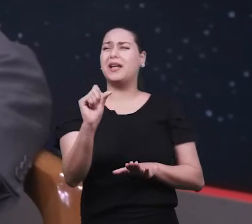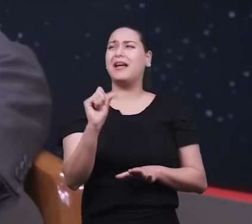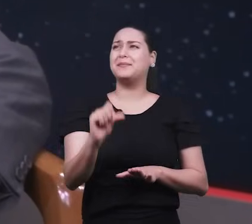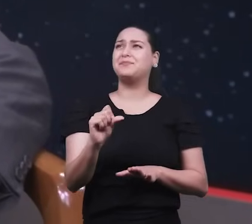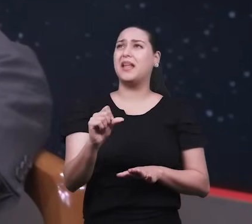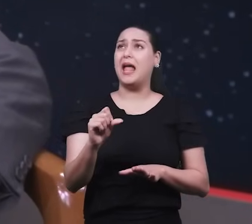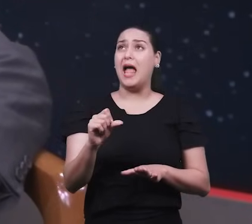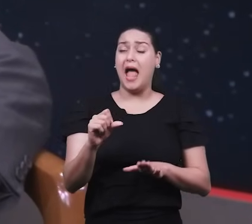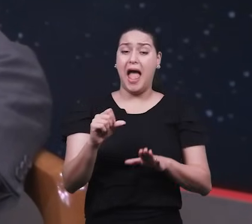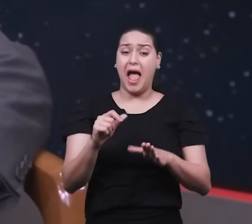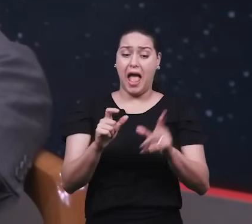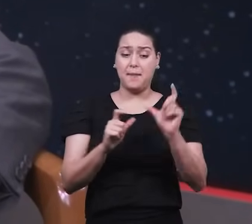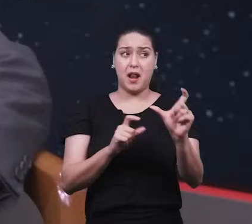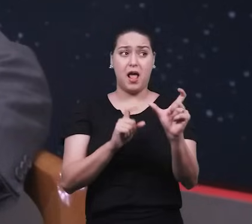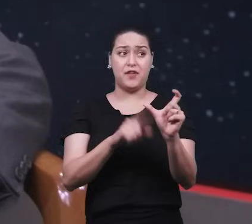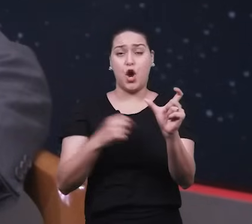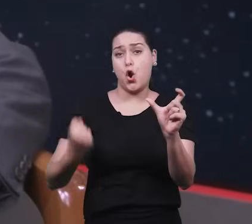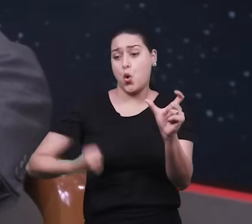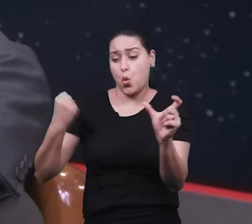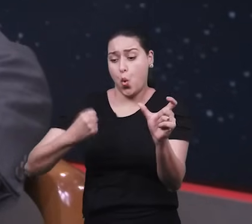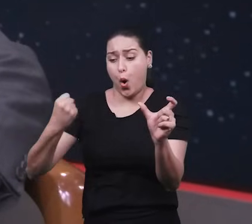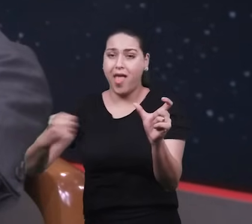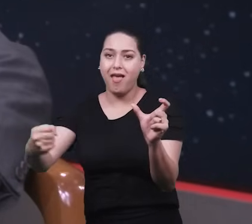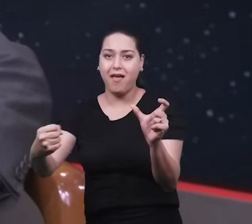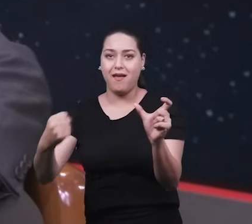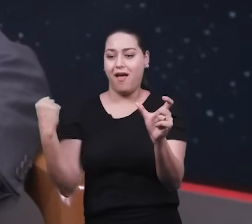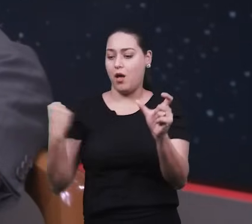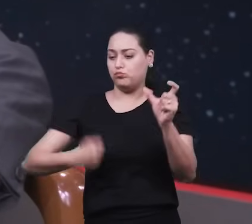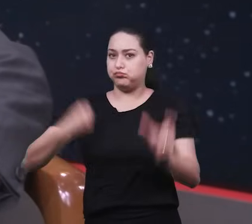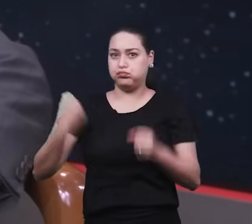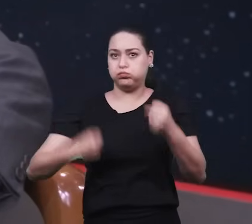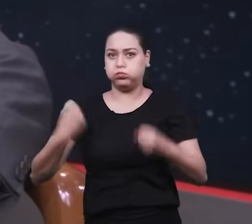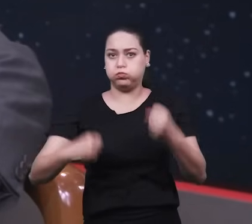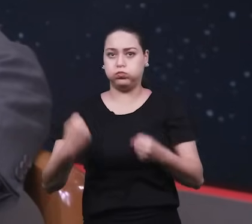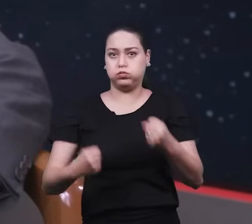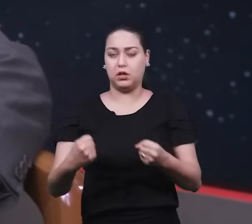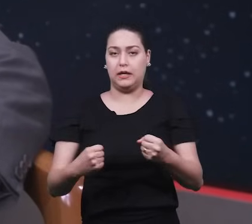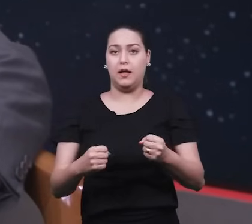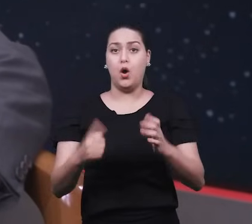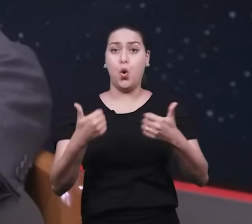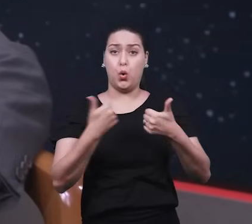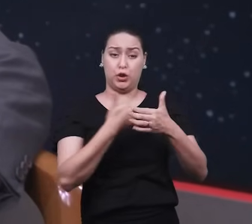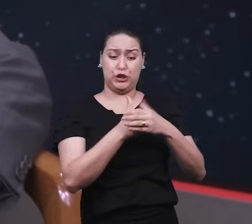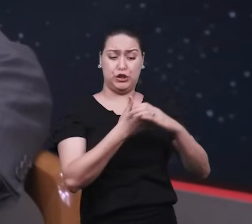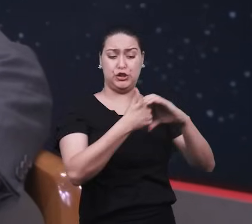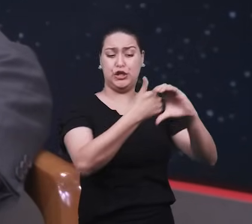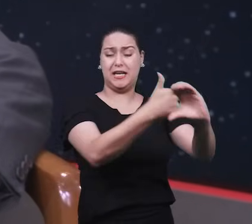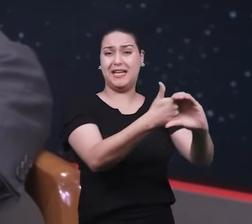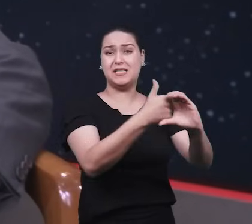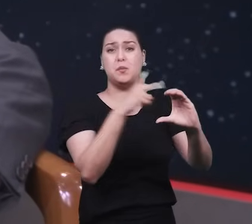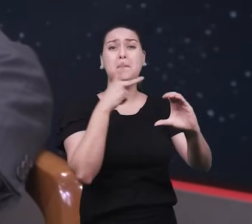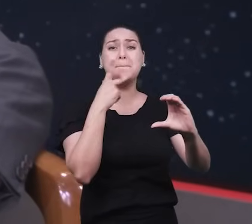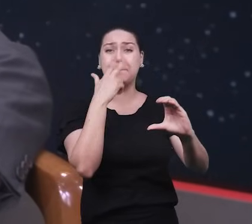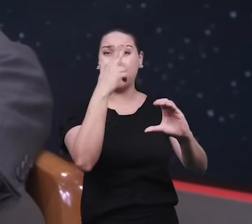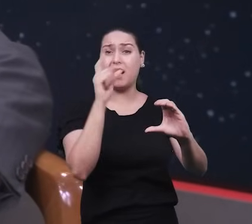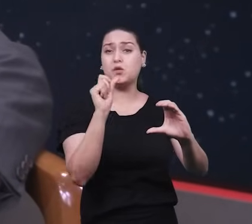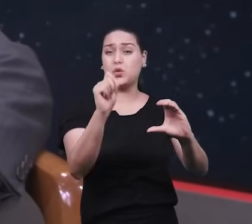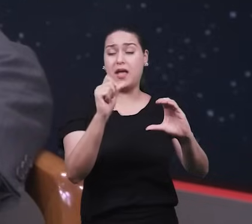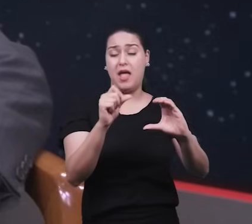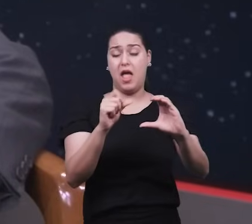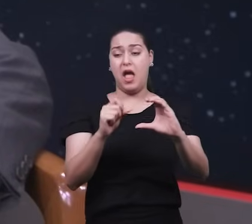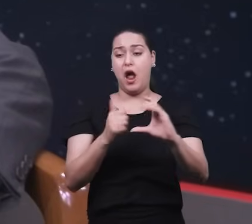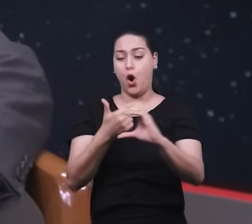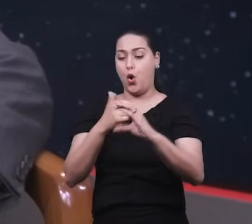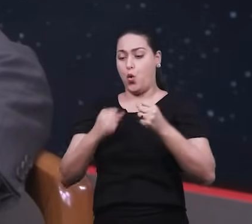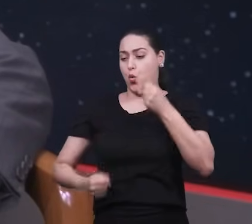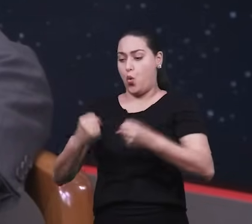que é o que diz o versículo, correremos após ti. É, me parece que o cristianismo dos nossos dias quer correr, mas